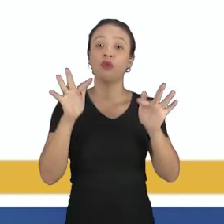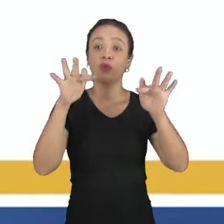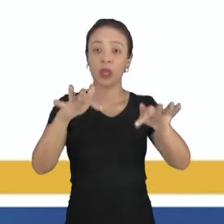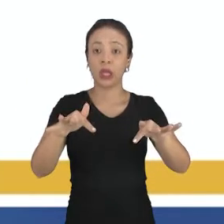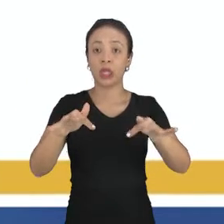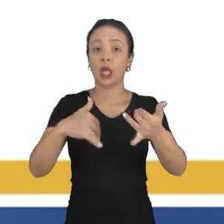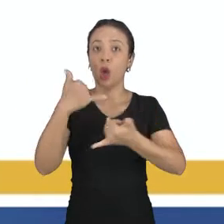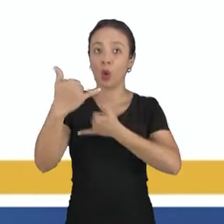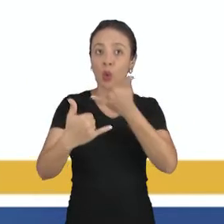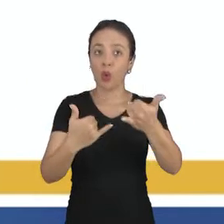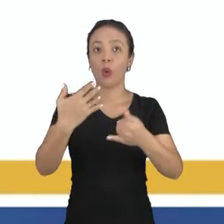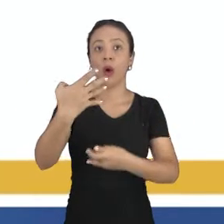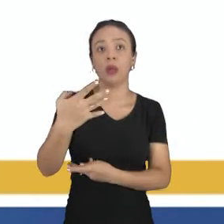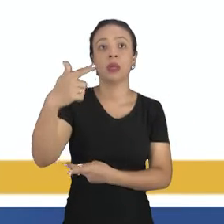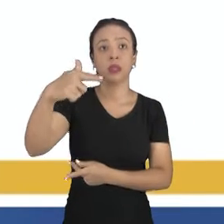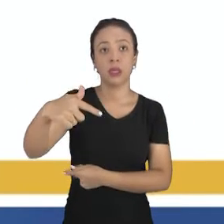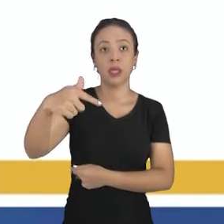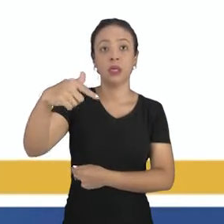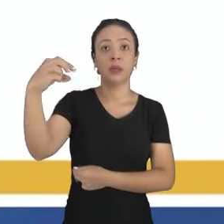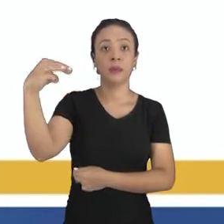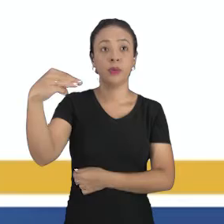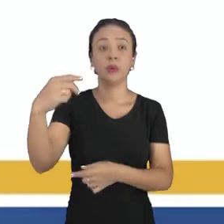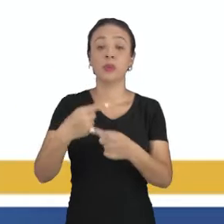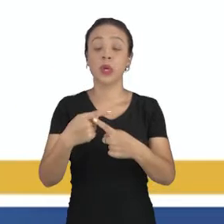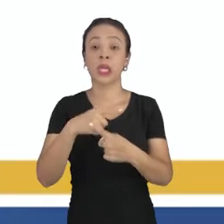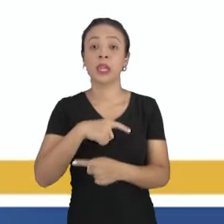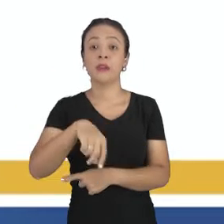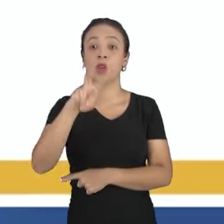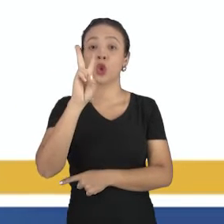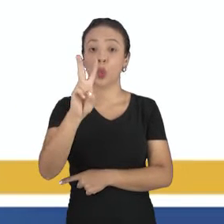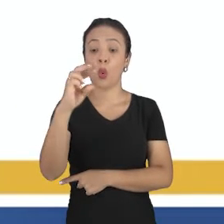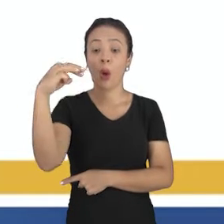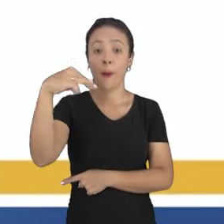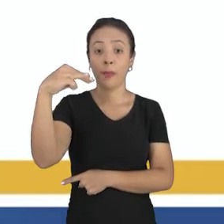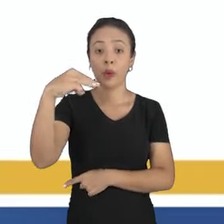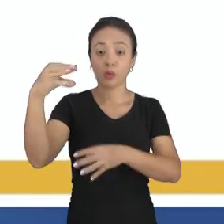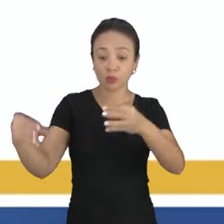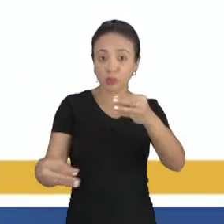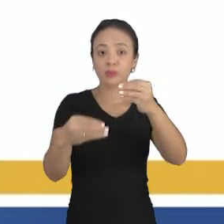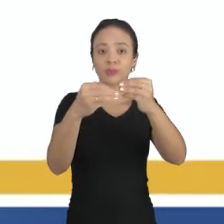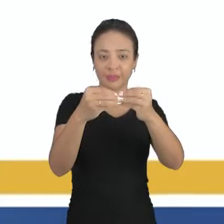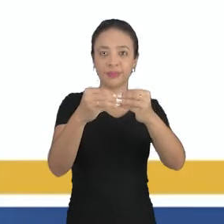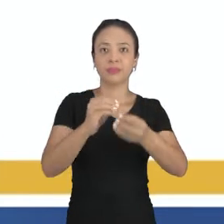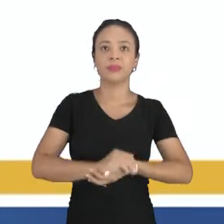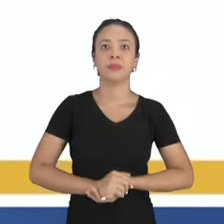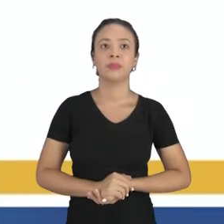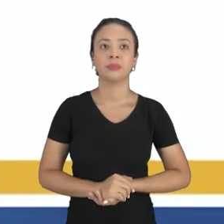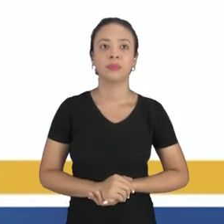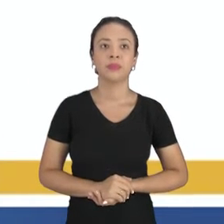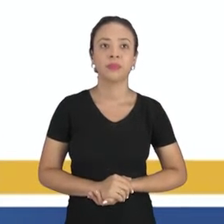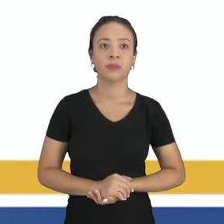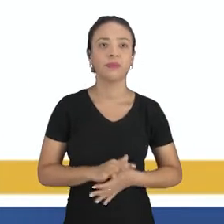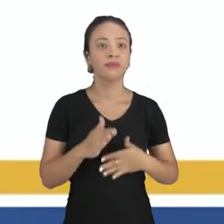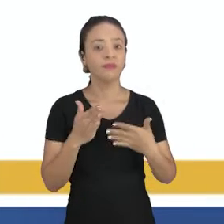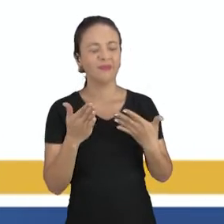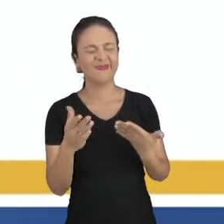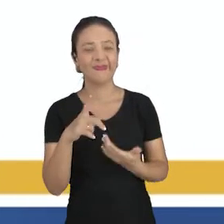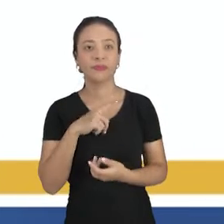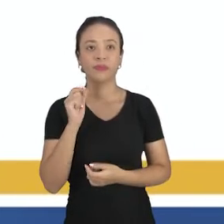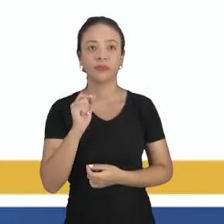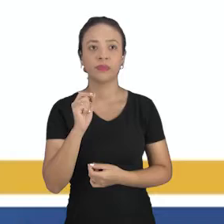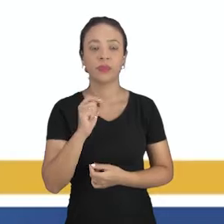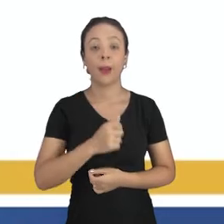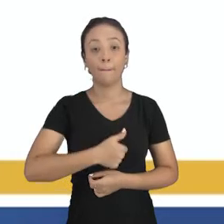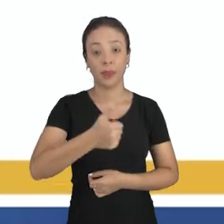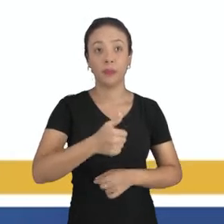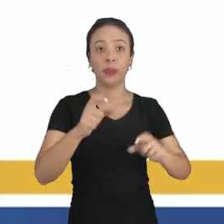jogo 47 minuto porque porque teve dois minutos de acréscimo bom então aí nós temos